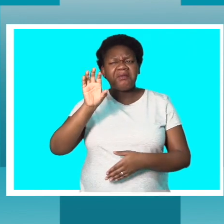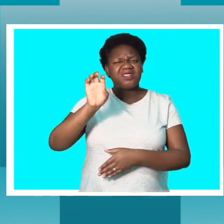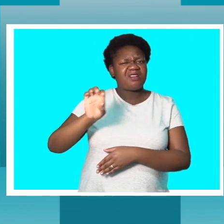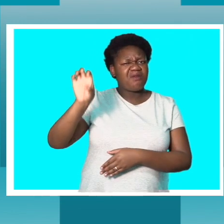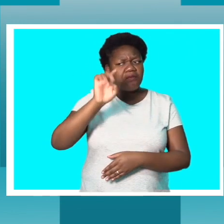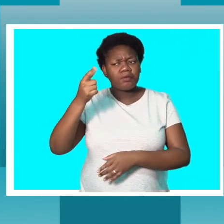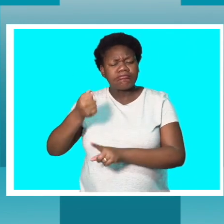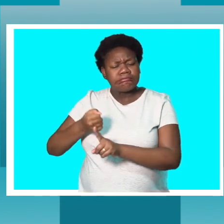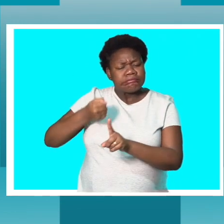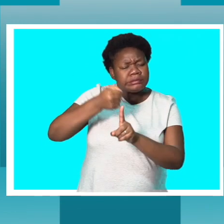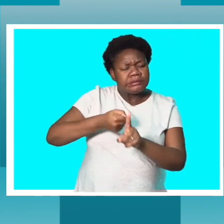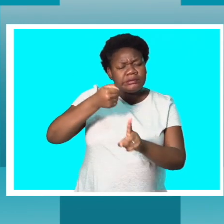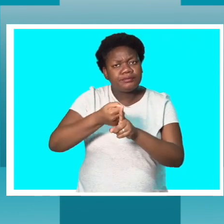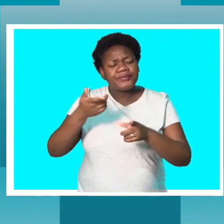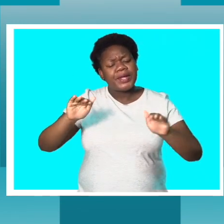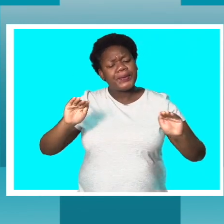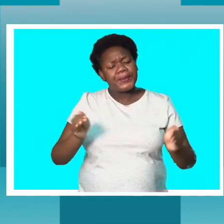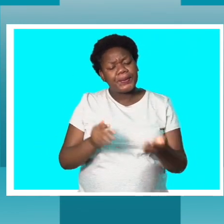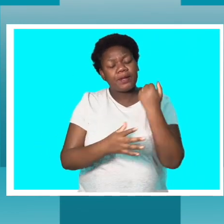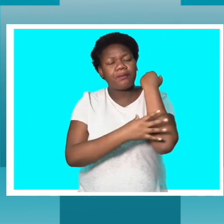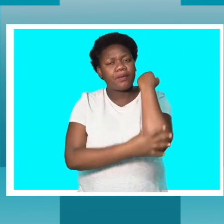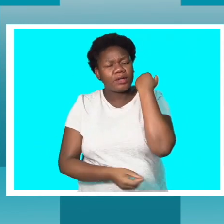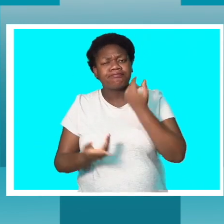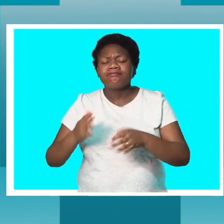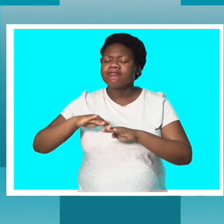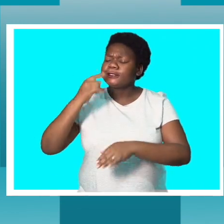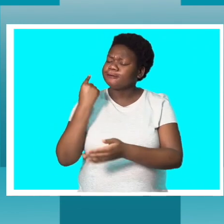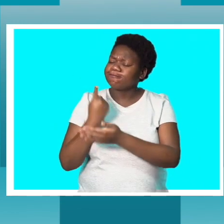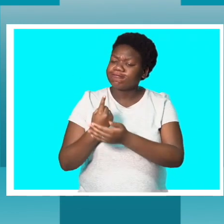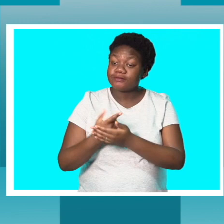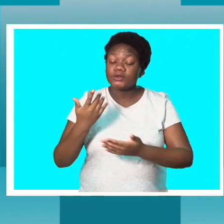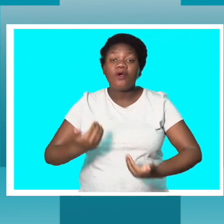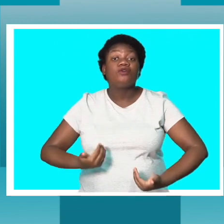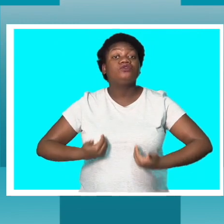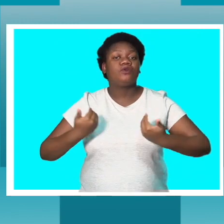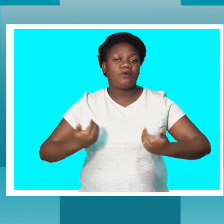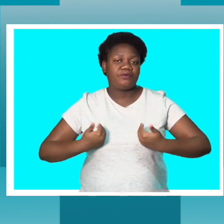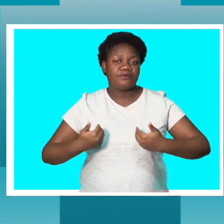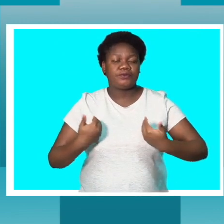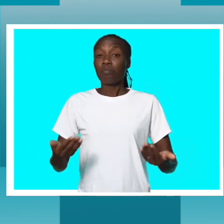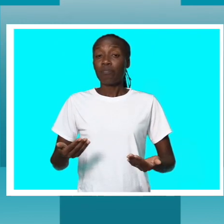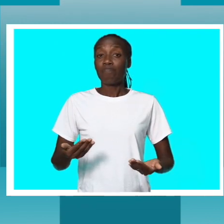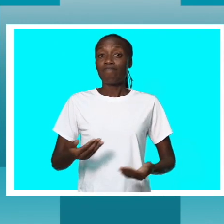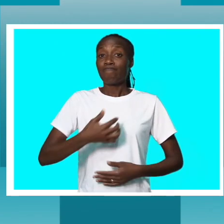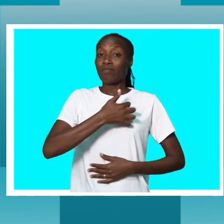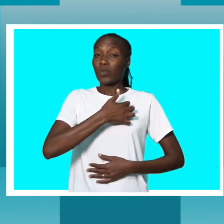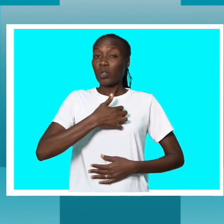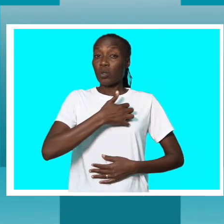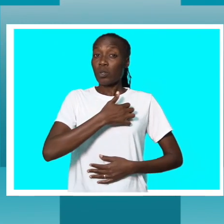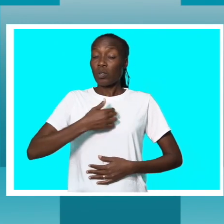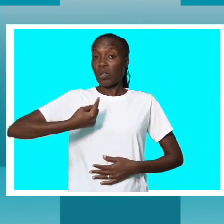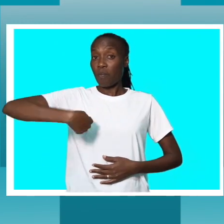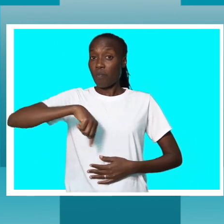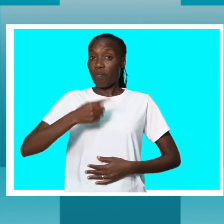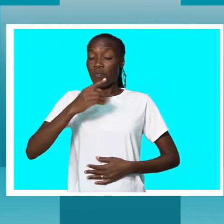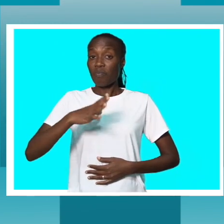Europeia, fala da importância do empoderamento de jovens para o combate à pobreza. É encorajador porque